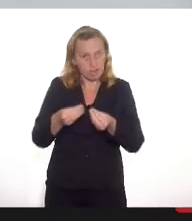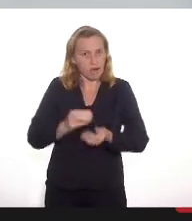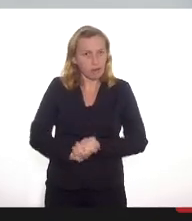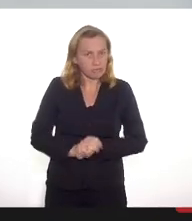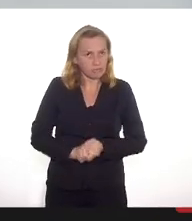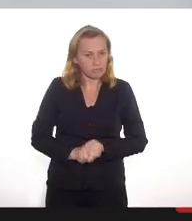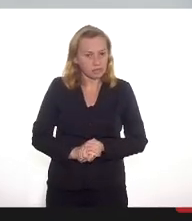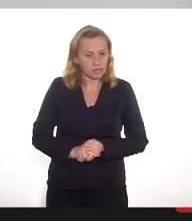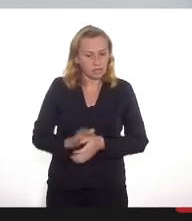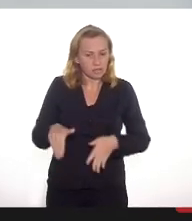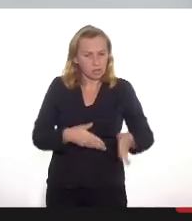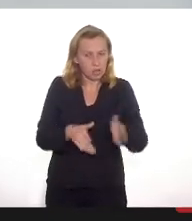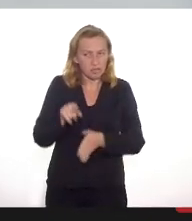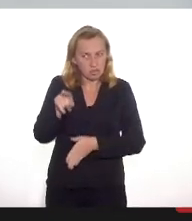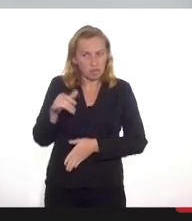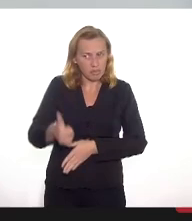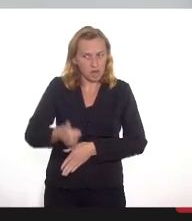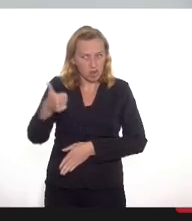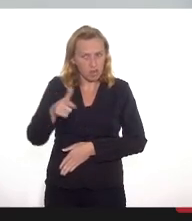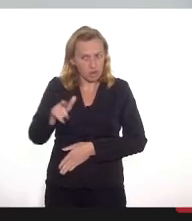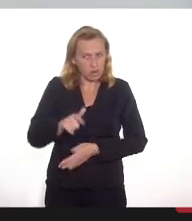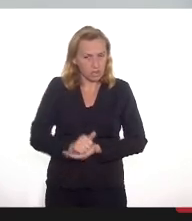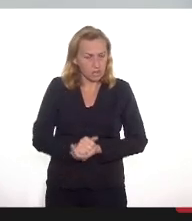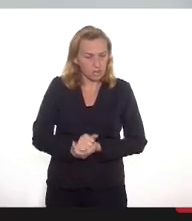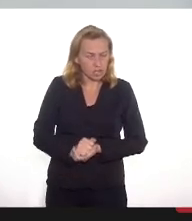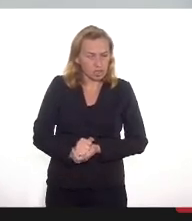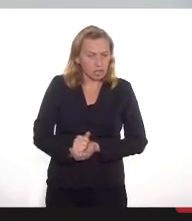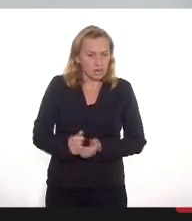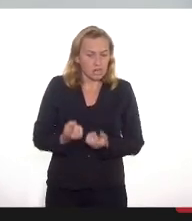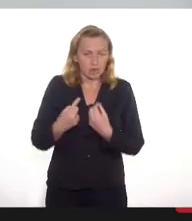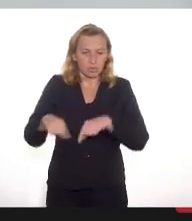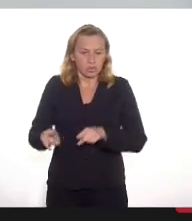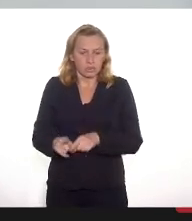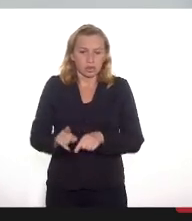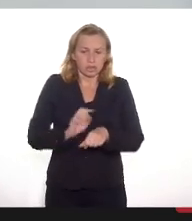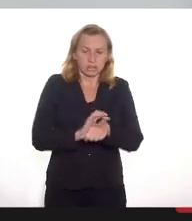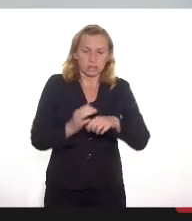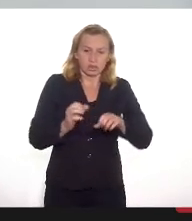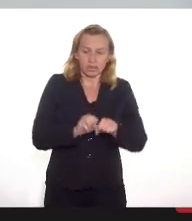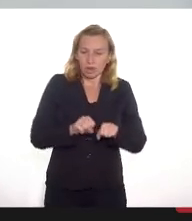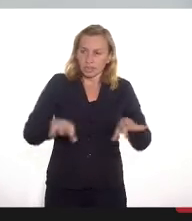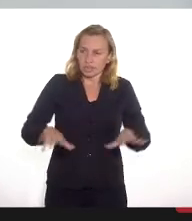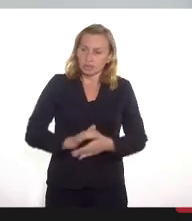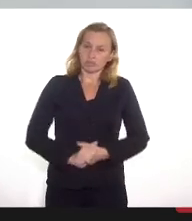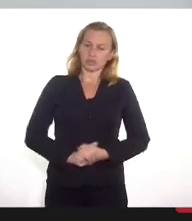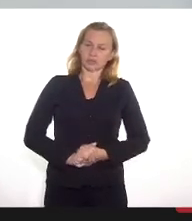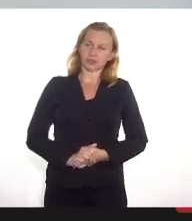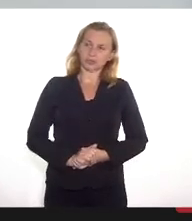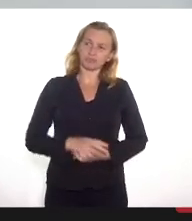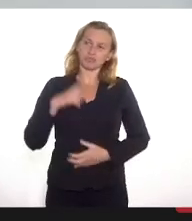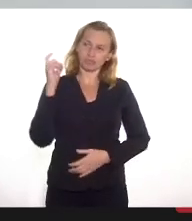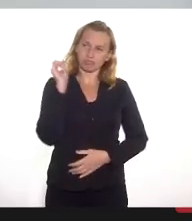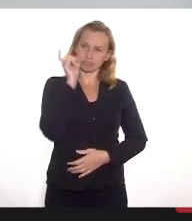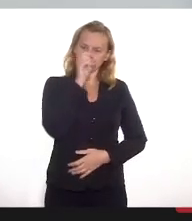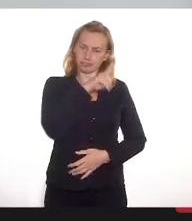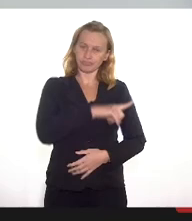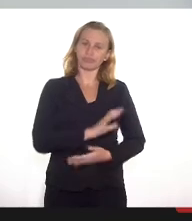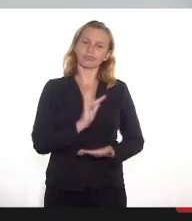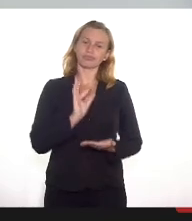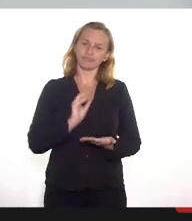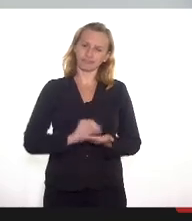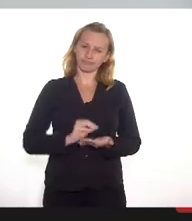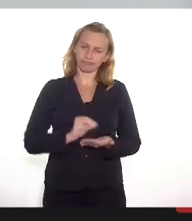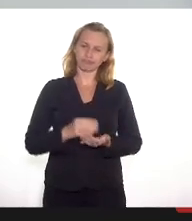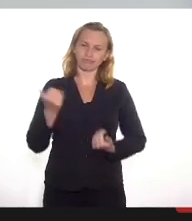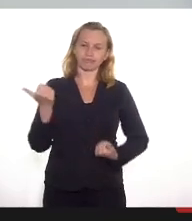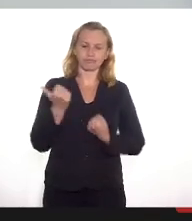não é por aí a melhor medida que a gente enfrentar sua academia com essas cascas de vacina e com essa dificuldade falta